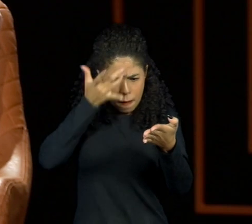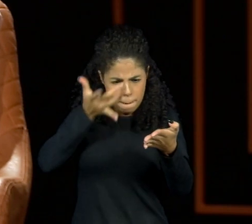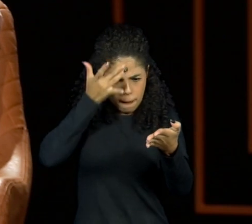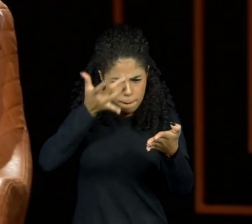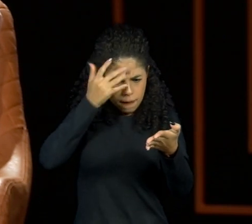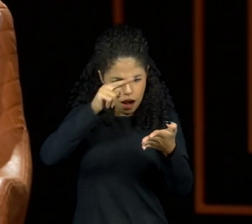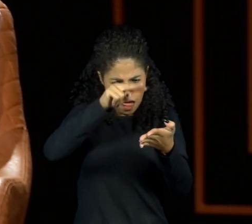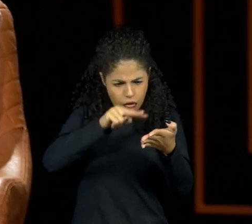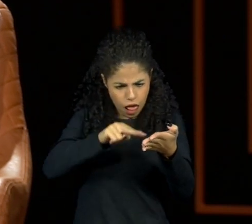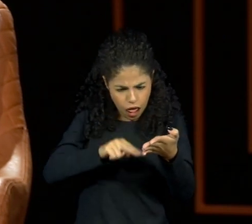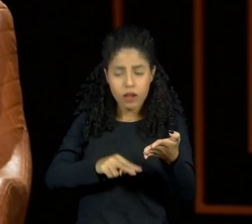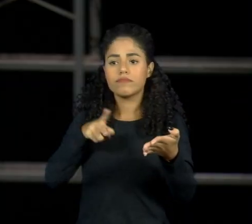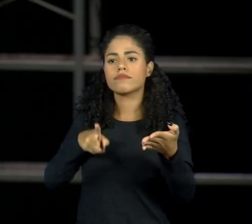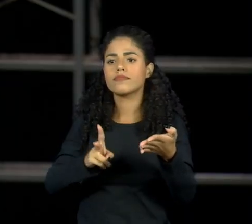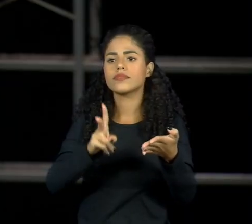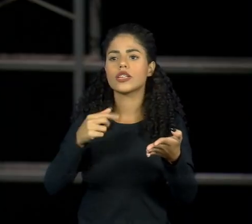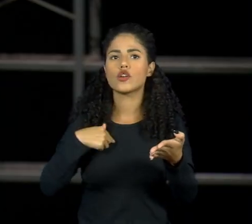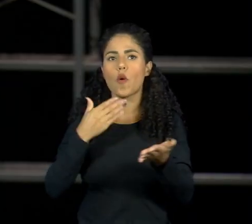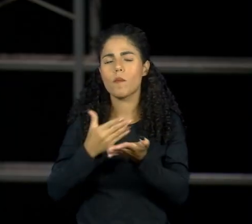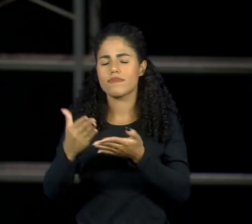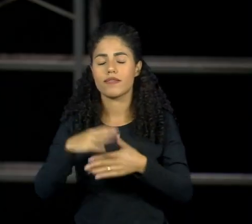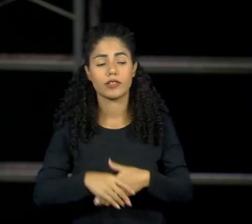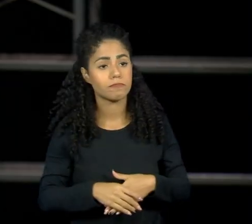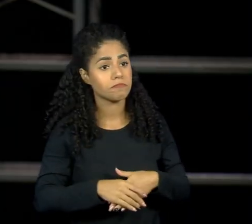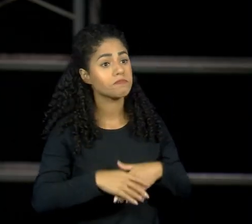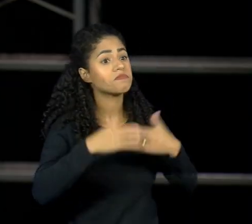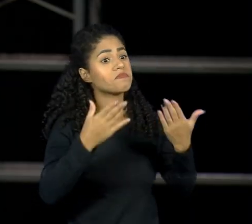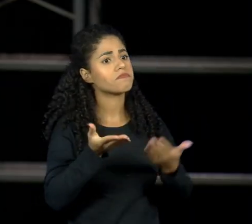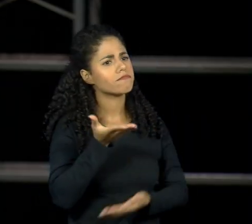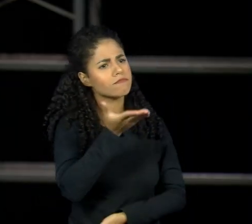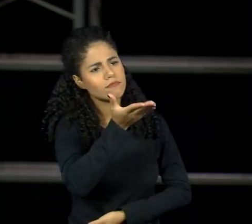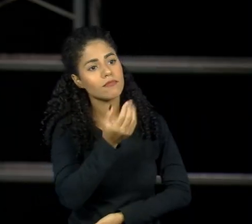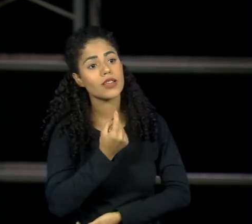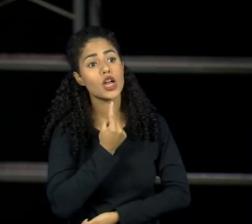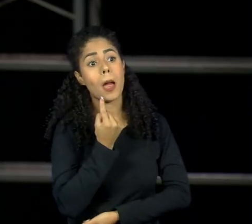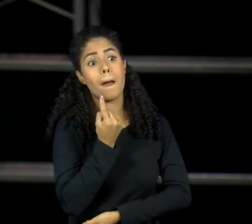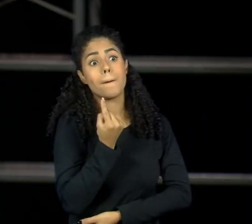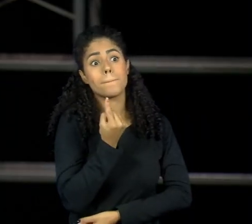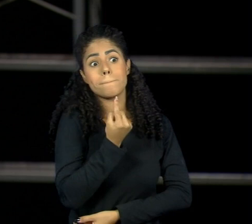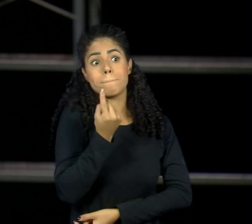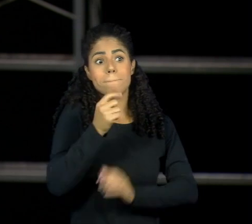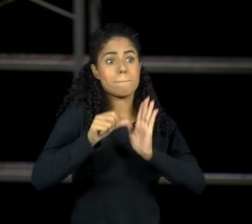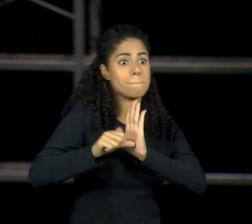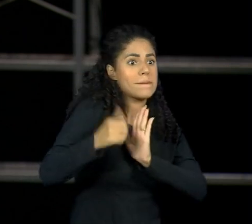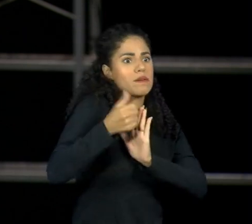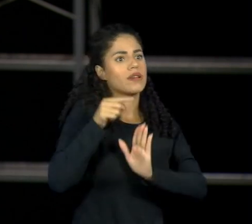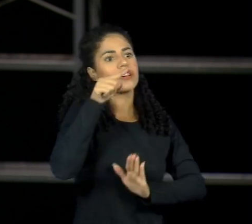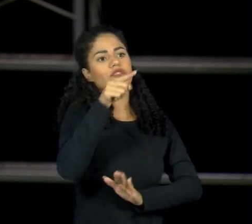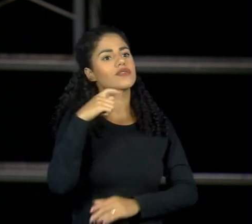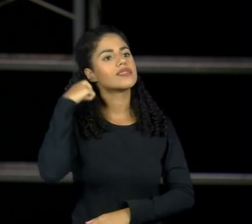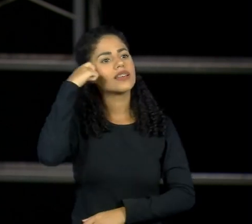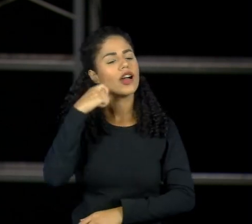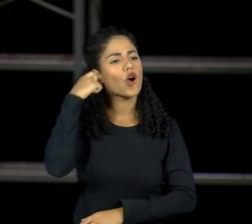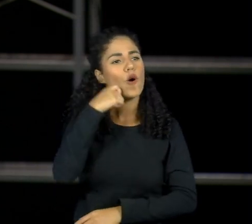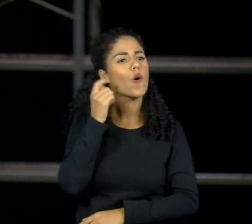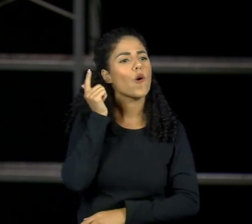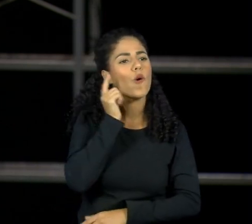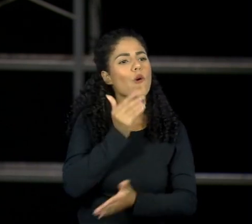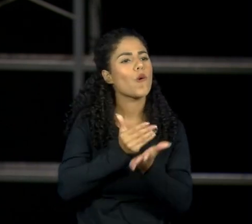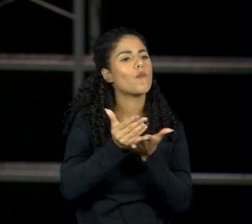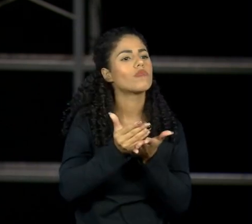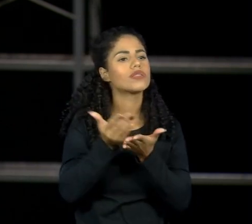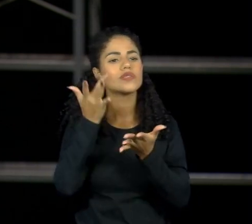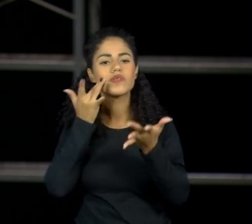Nossa! Clarice, e a sua primeira atuação por vontade própria, vamos dizer assim, foi na